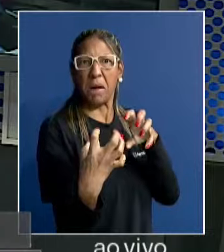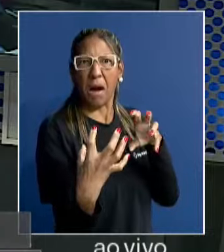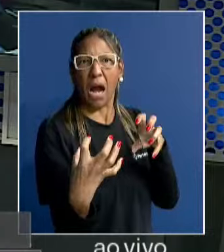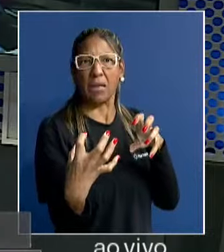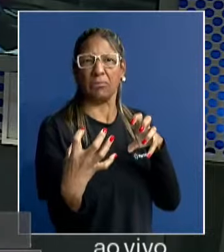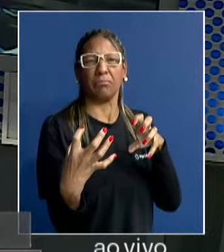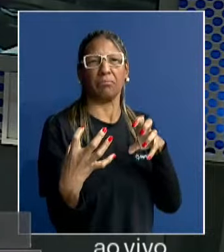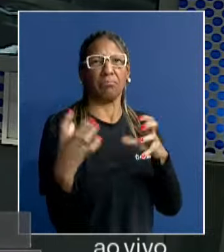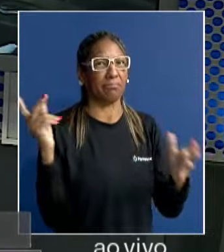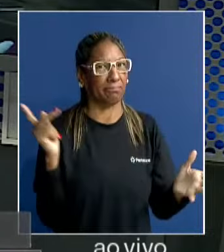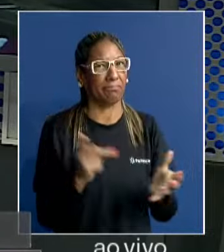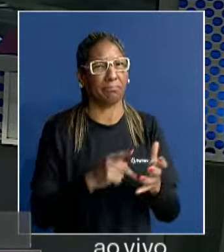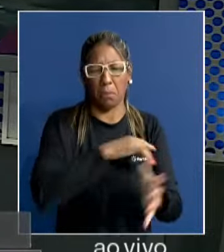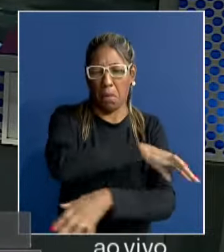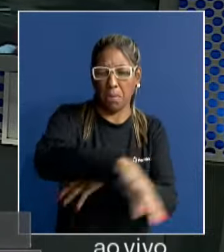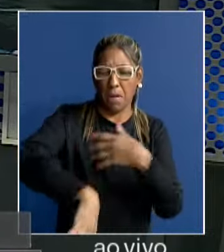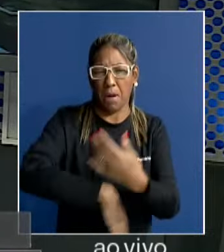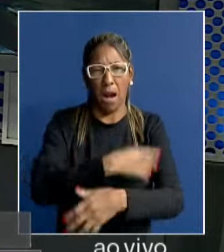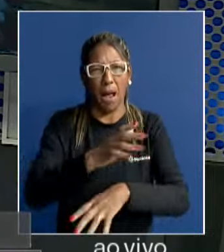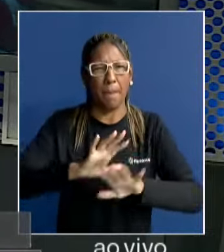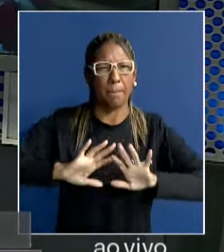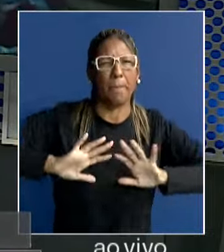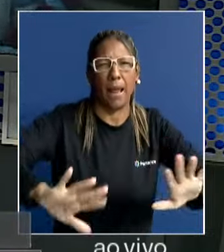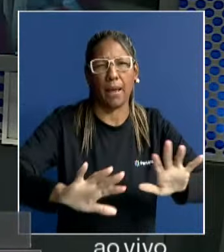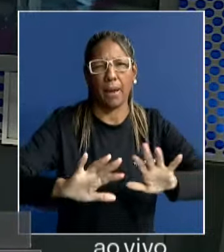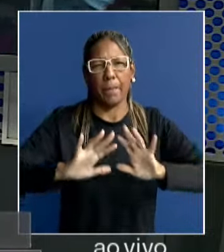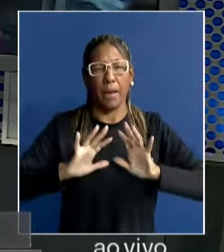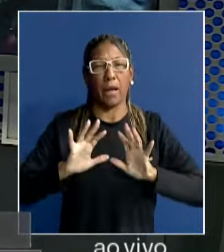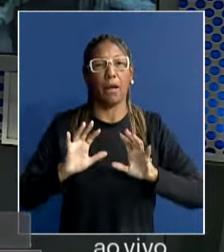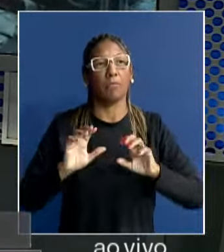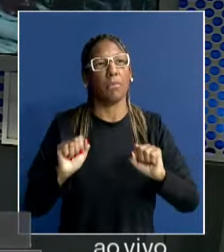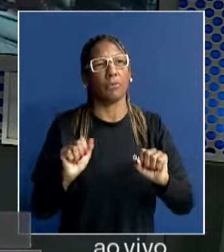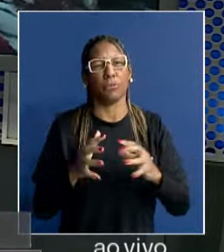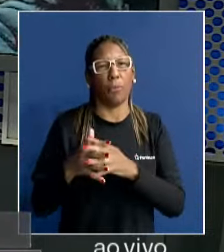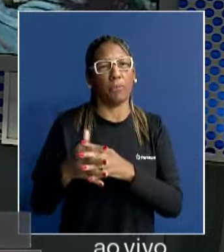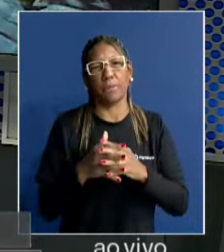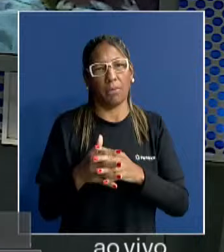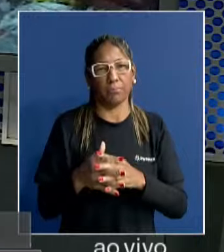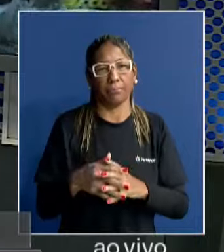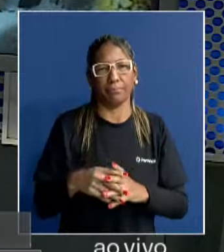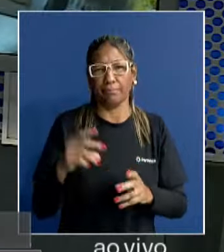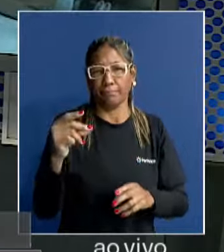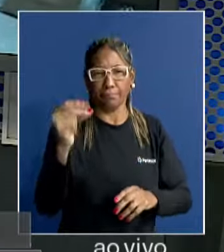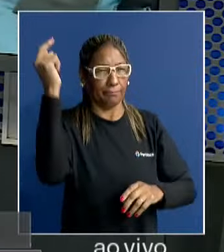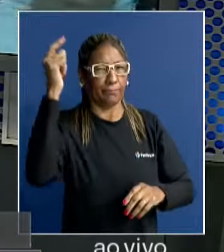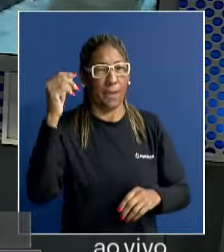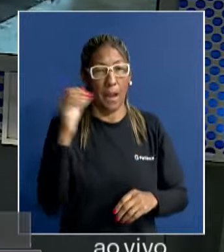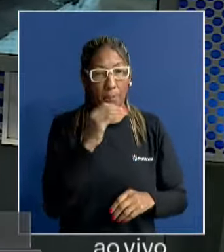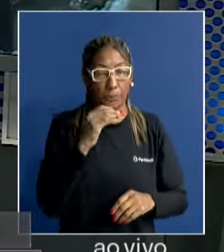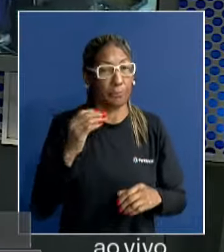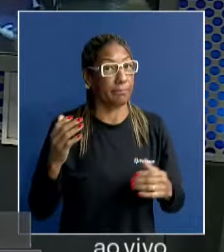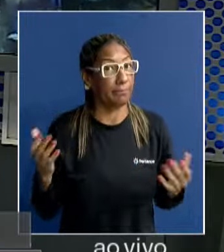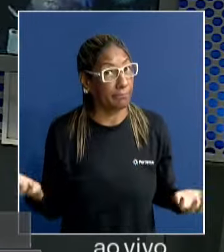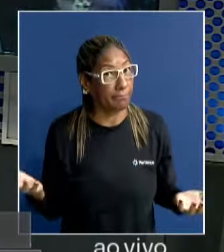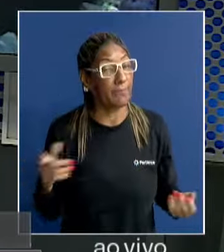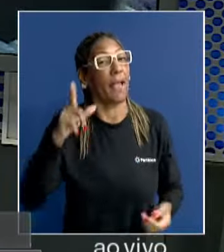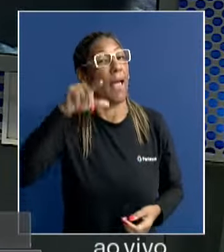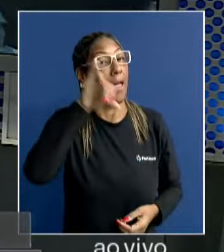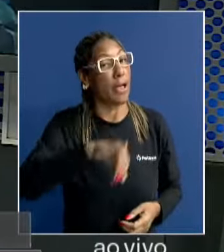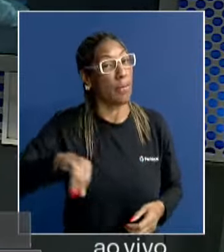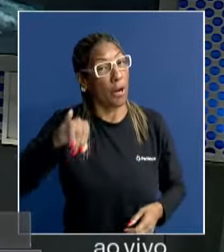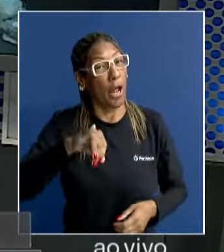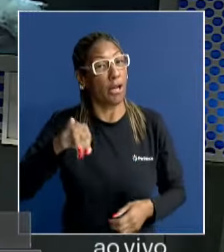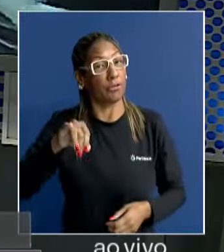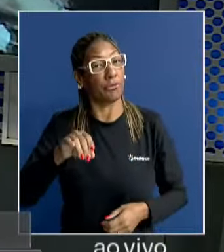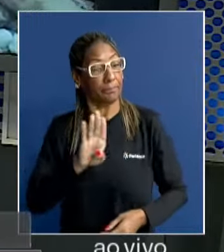vias de fato, virar uma agressão e uma briga generalizada, ó, é um estalar de dedos. Então, assim, é importante a presença